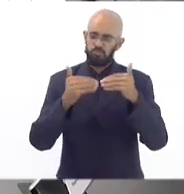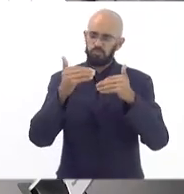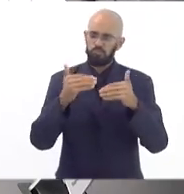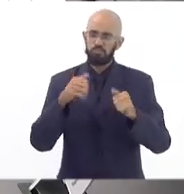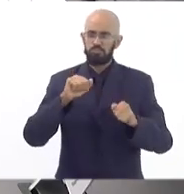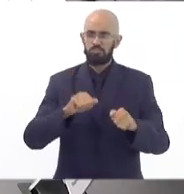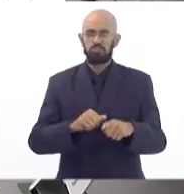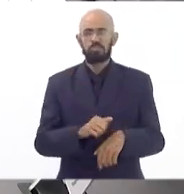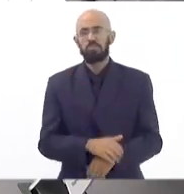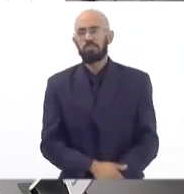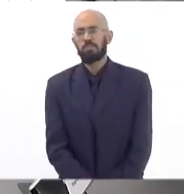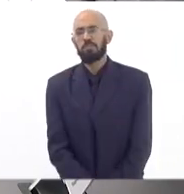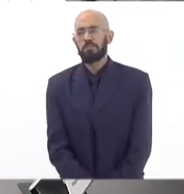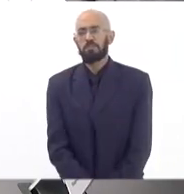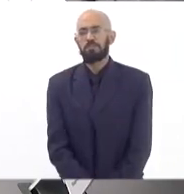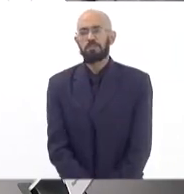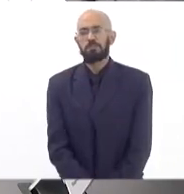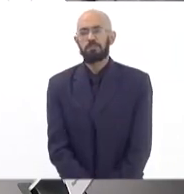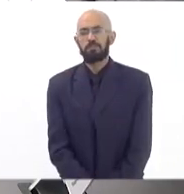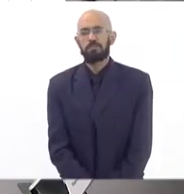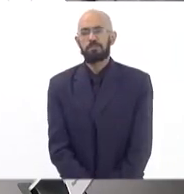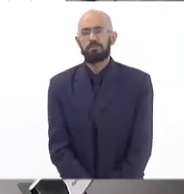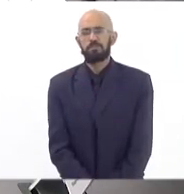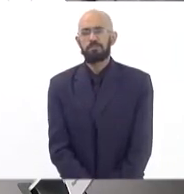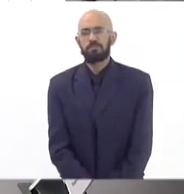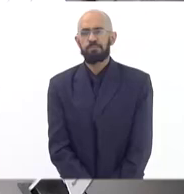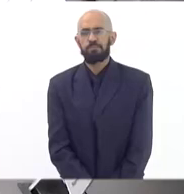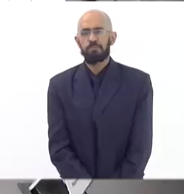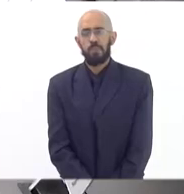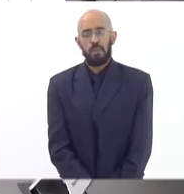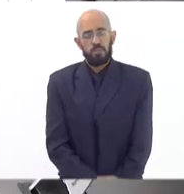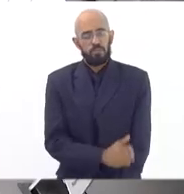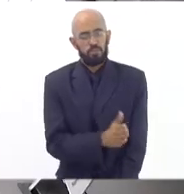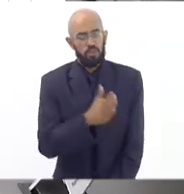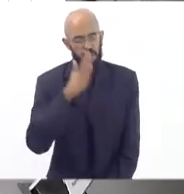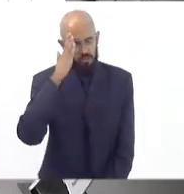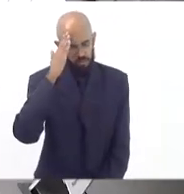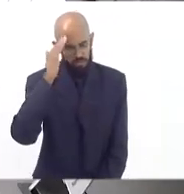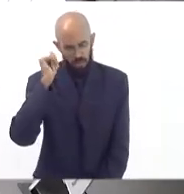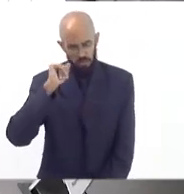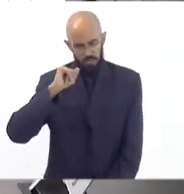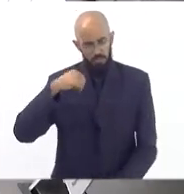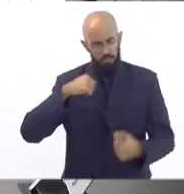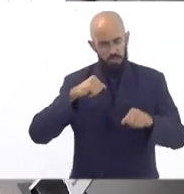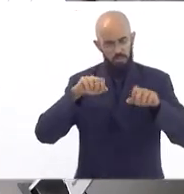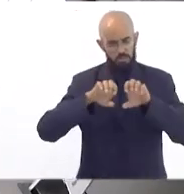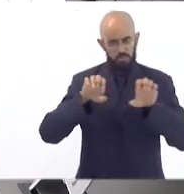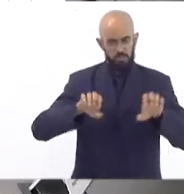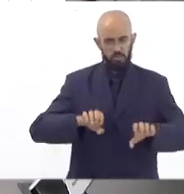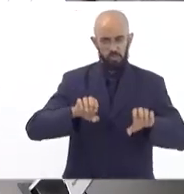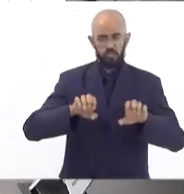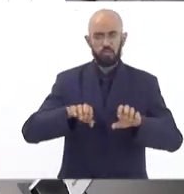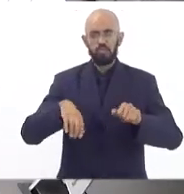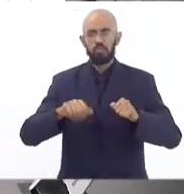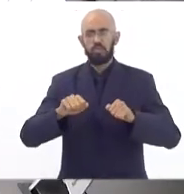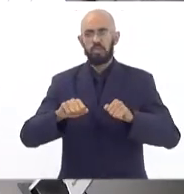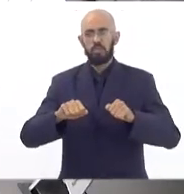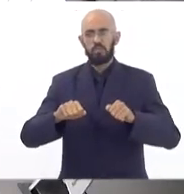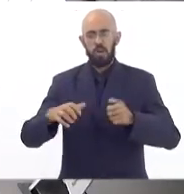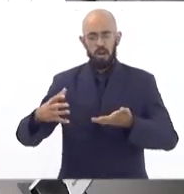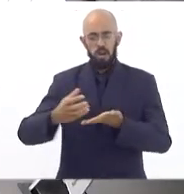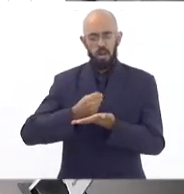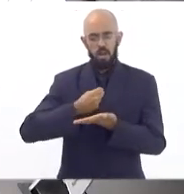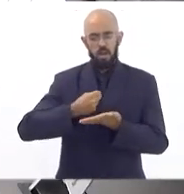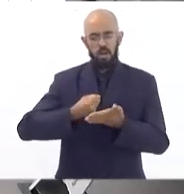apresentar solução já é sabido que é preciso uma estrutura para captar o